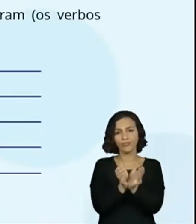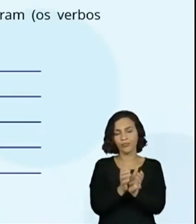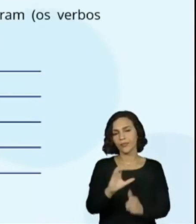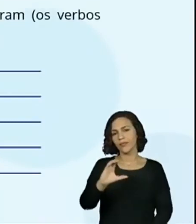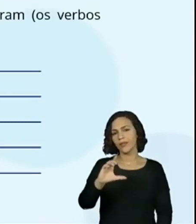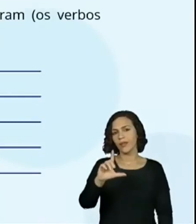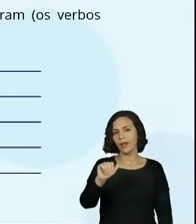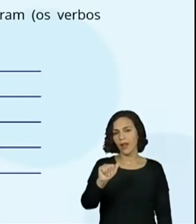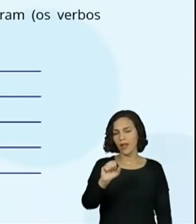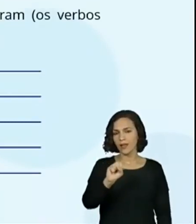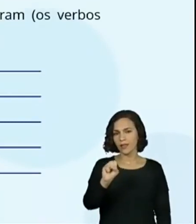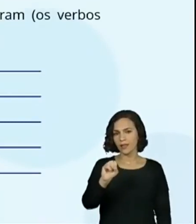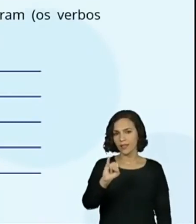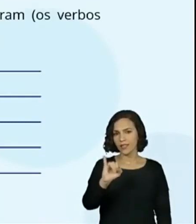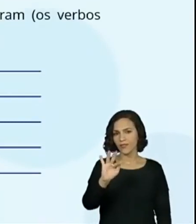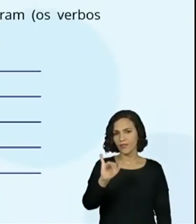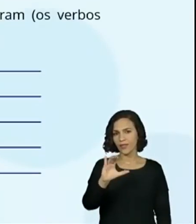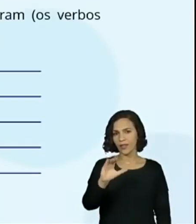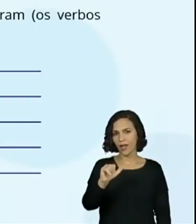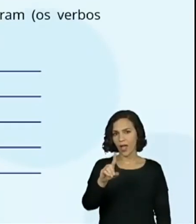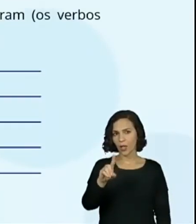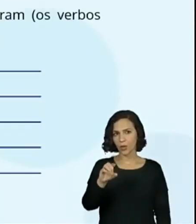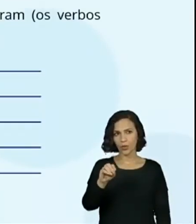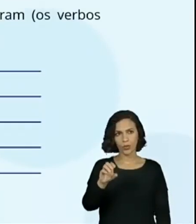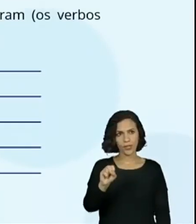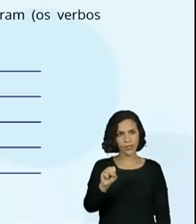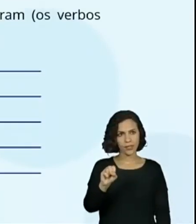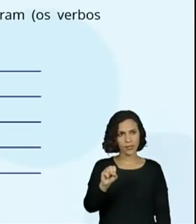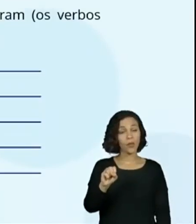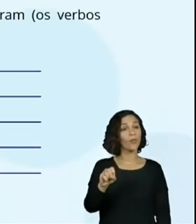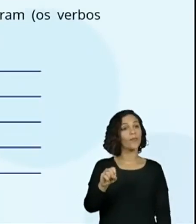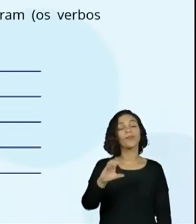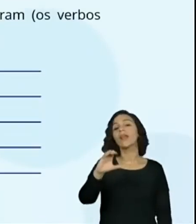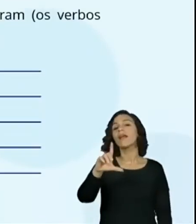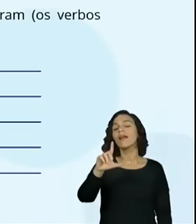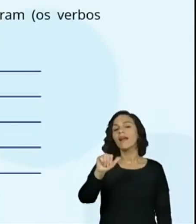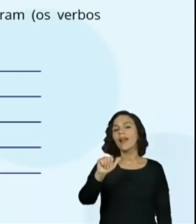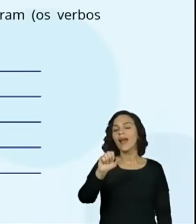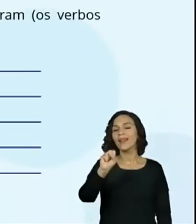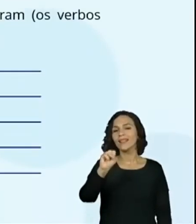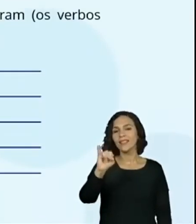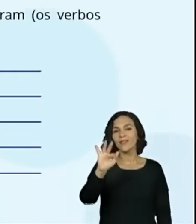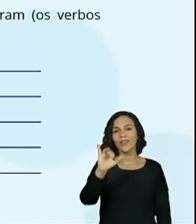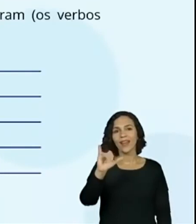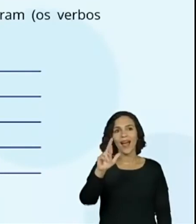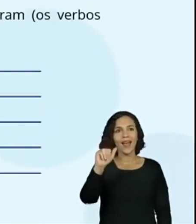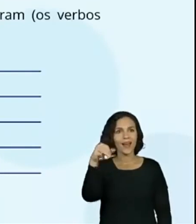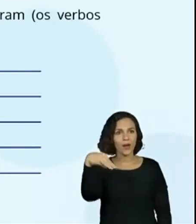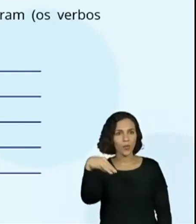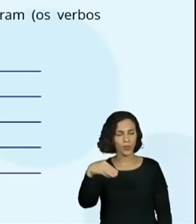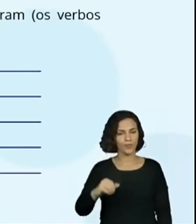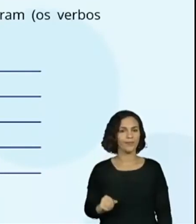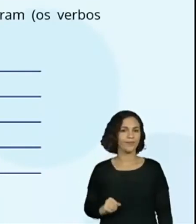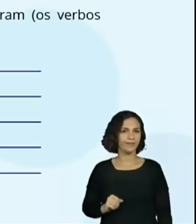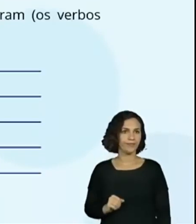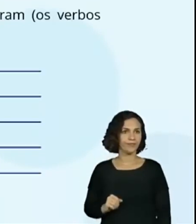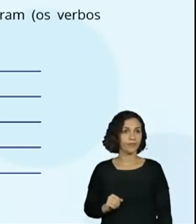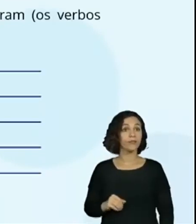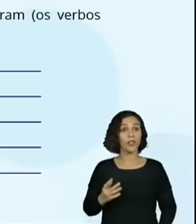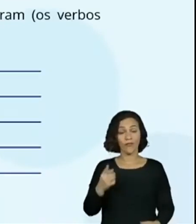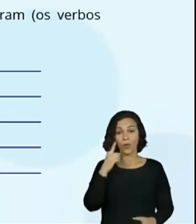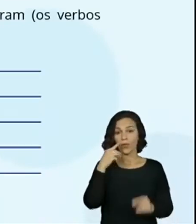Tenho certeza que os alunos realizaram os devidos registros, sim, as anotações. E olha como é importante, a